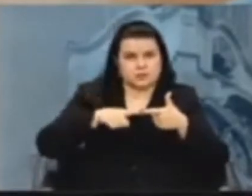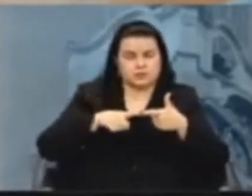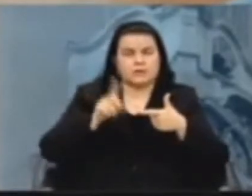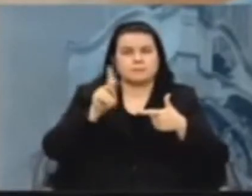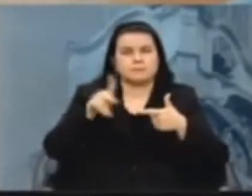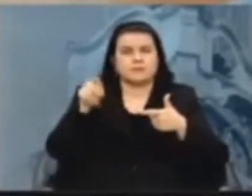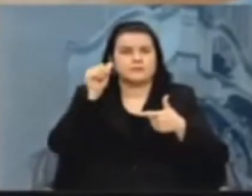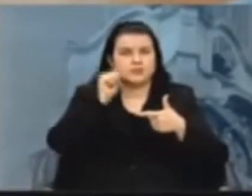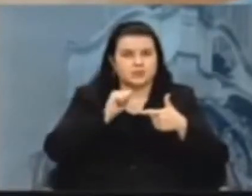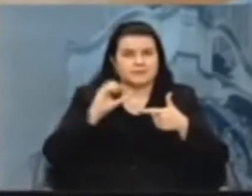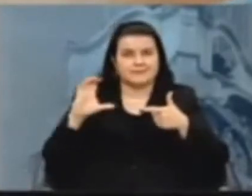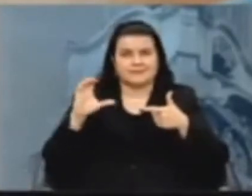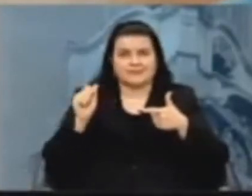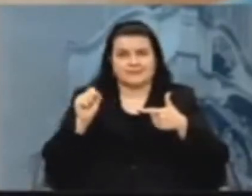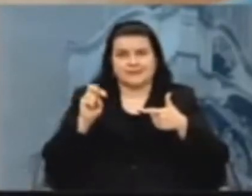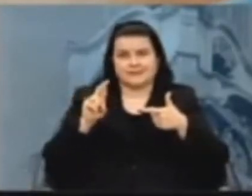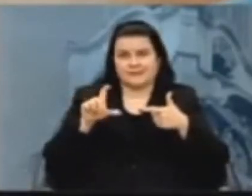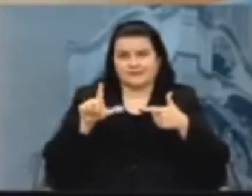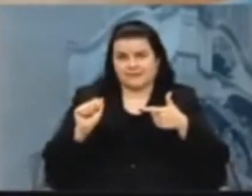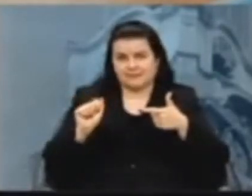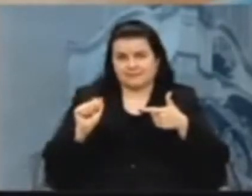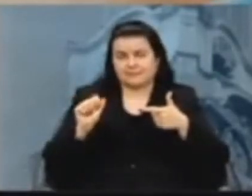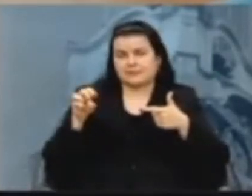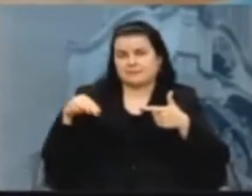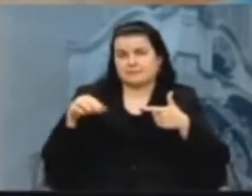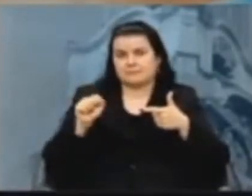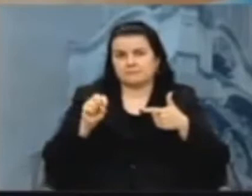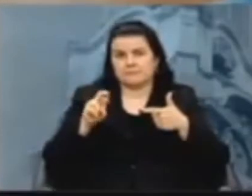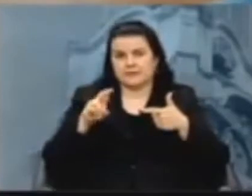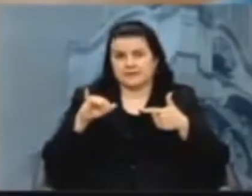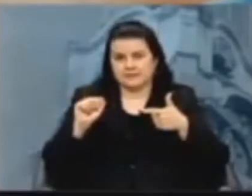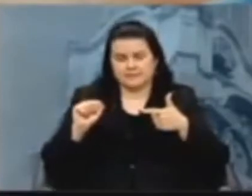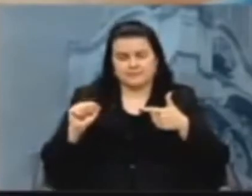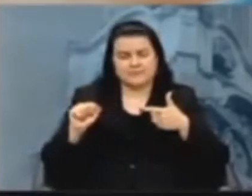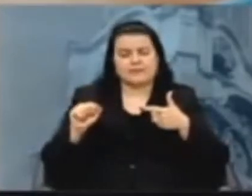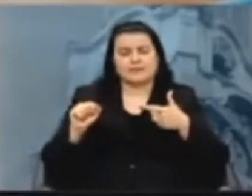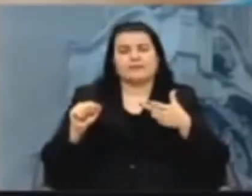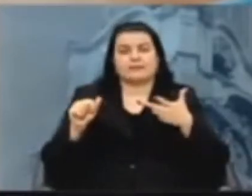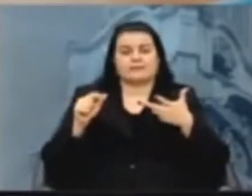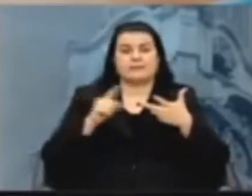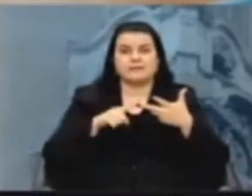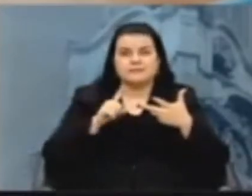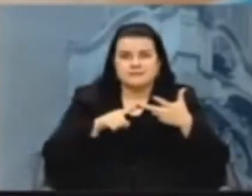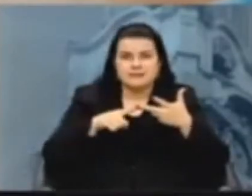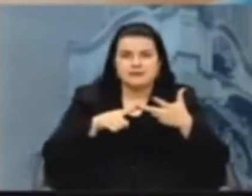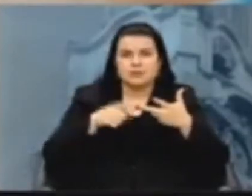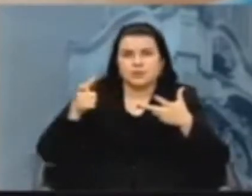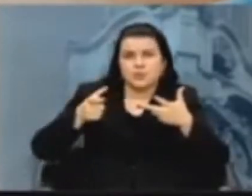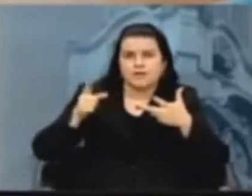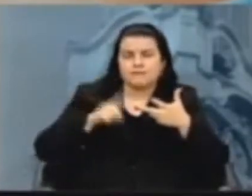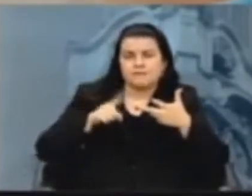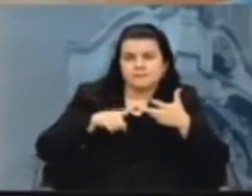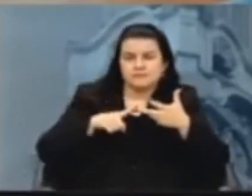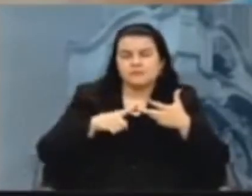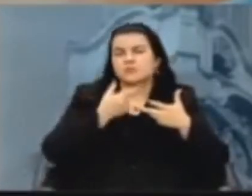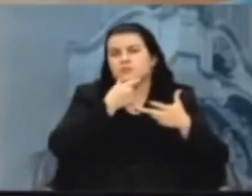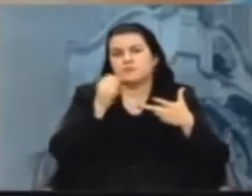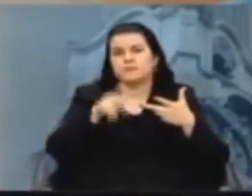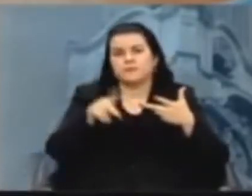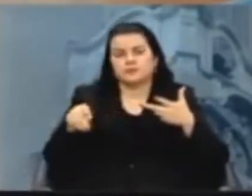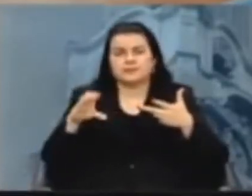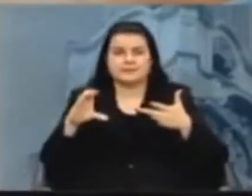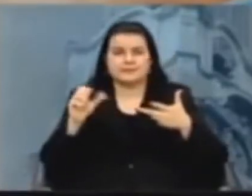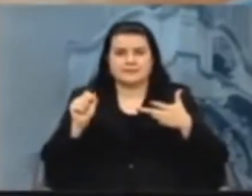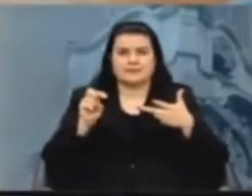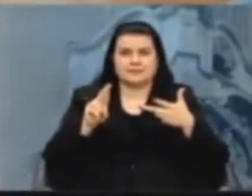Carla Maria Miller. E em terceiro lugar, e muito distante, o professor Carlos André Bulhões